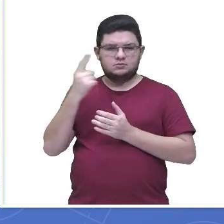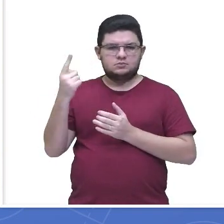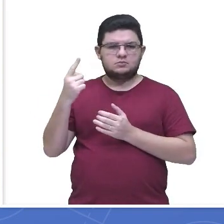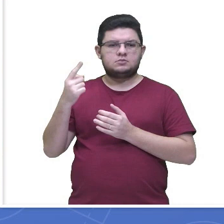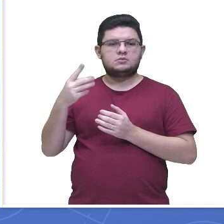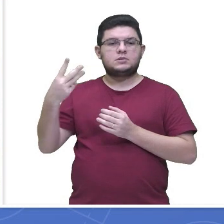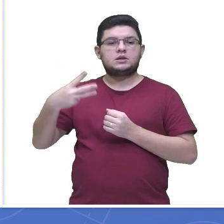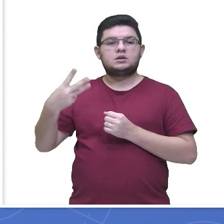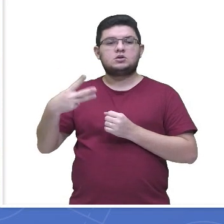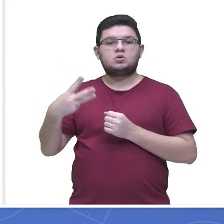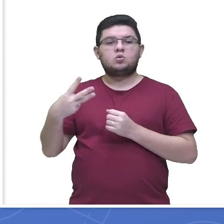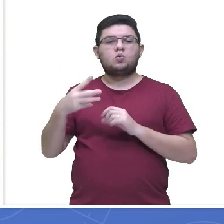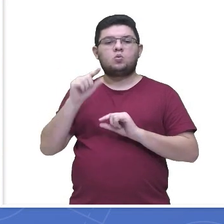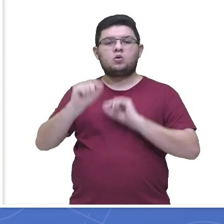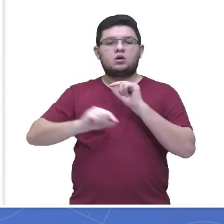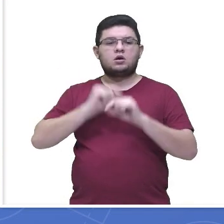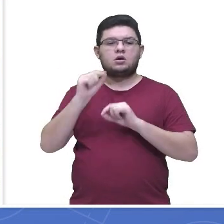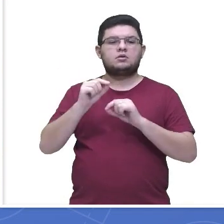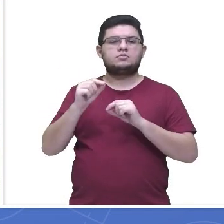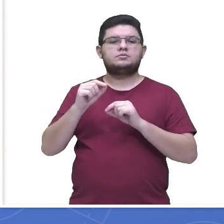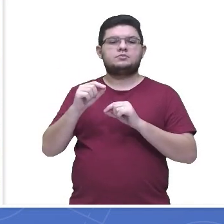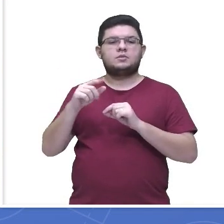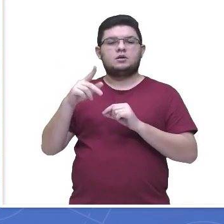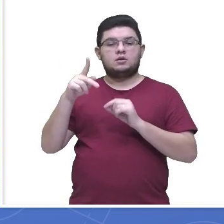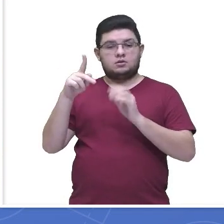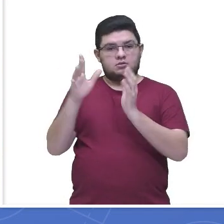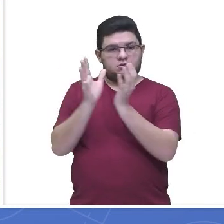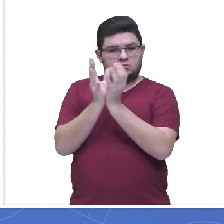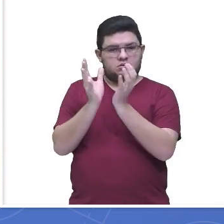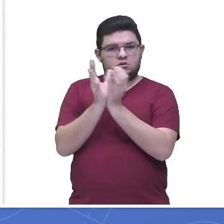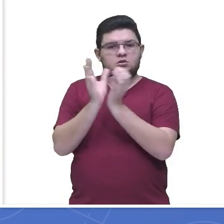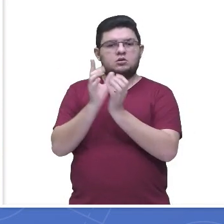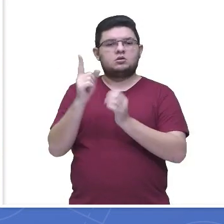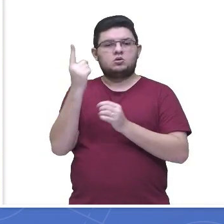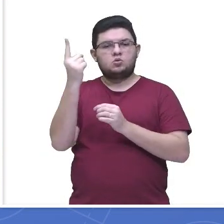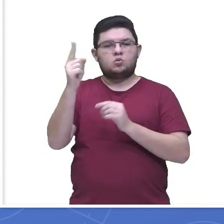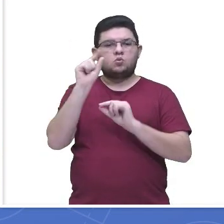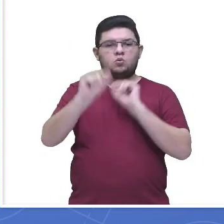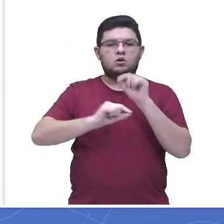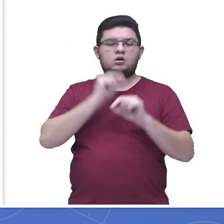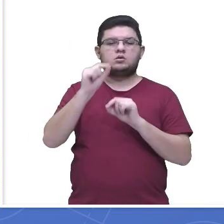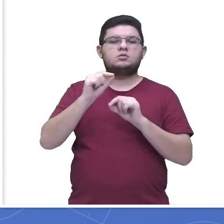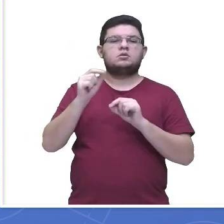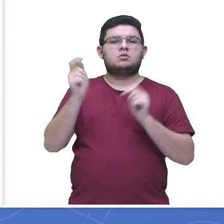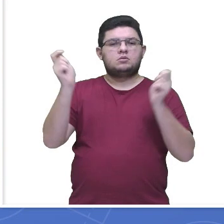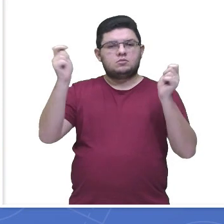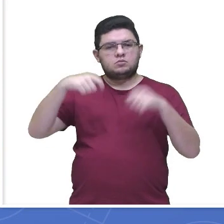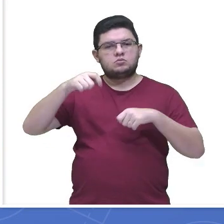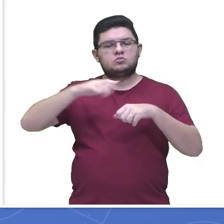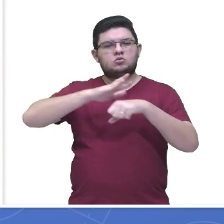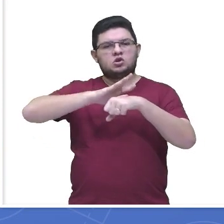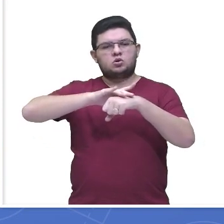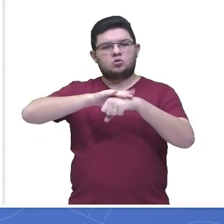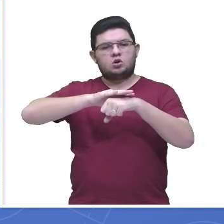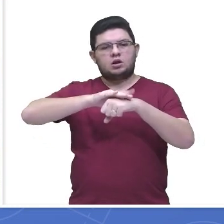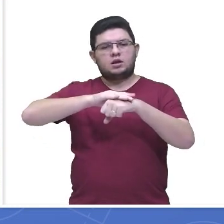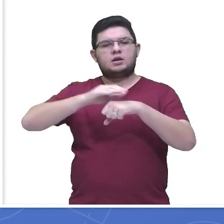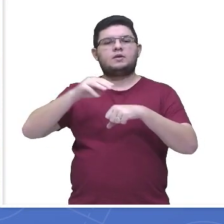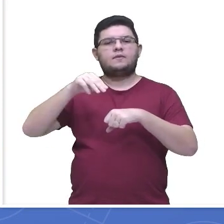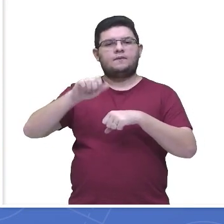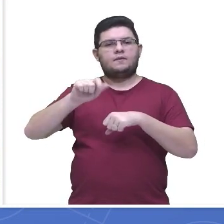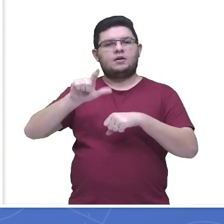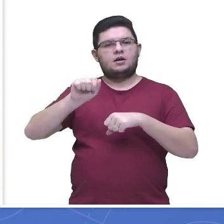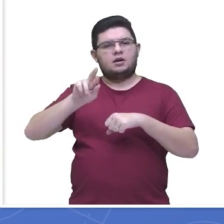terceiro, o protozoário causador da malária no homem é o parasita plasmódio. Agora a gente observa as nossas alternativas. Olha lá. E a resposta